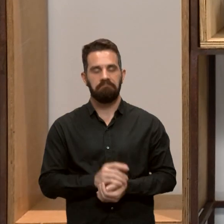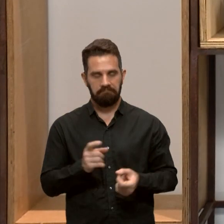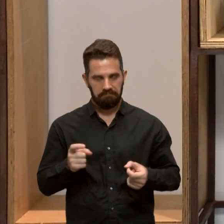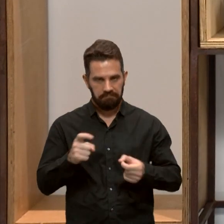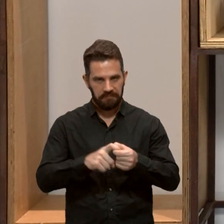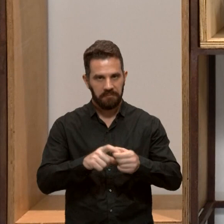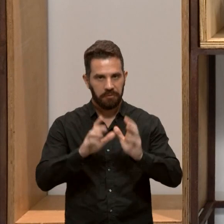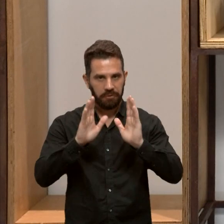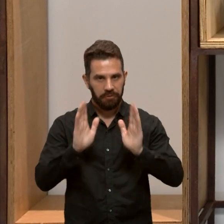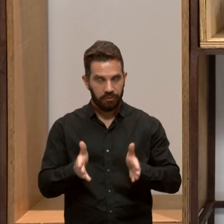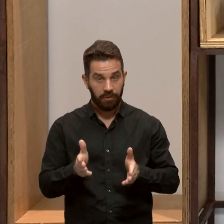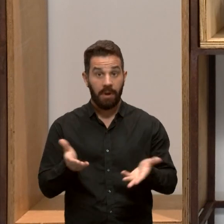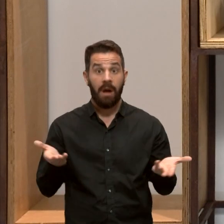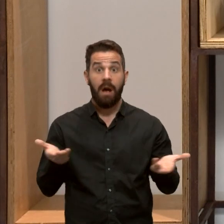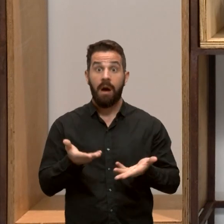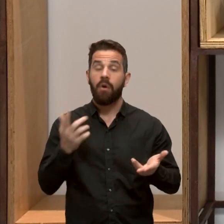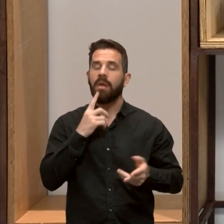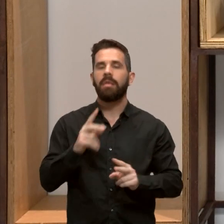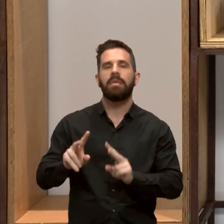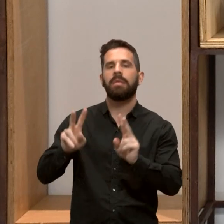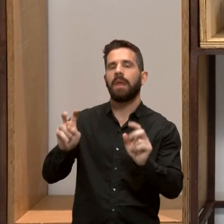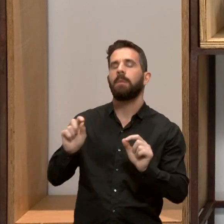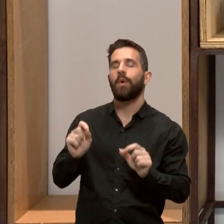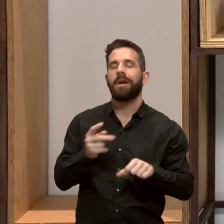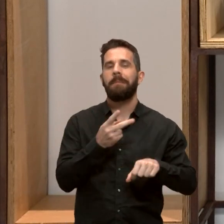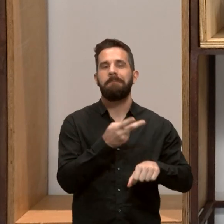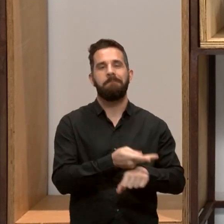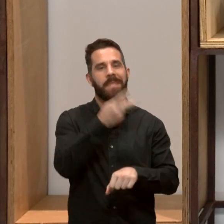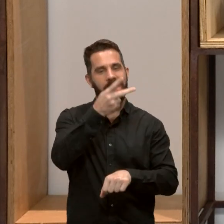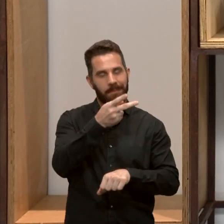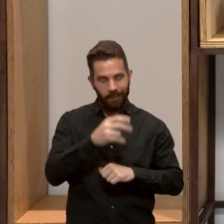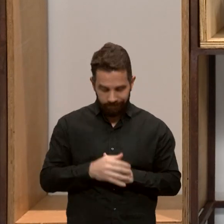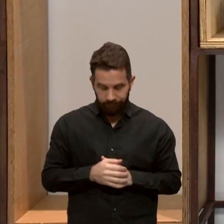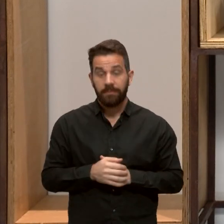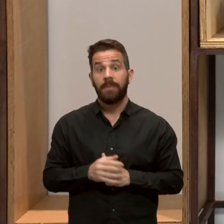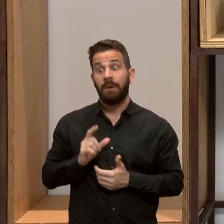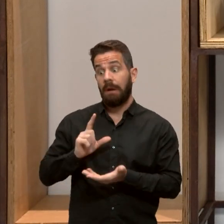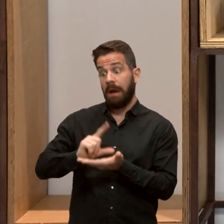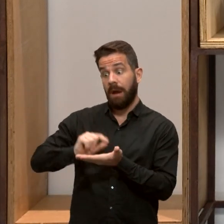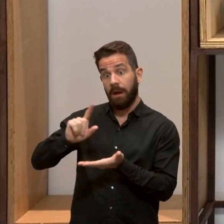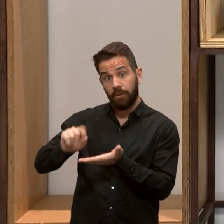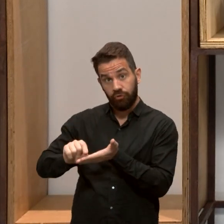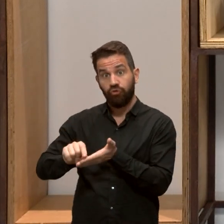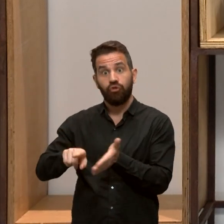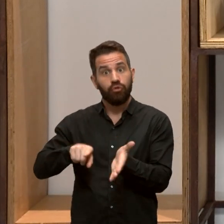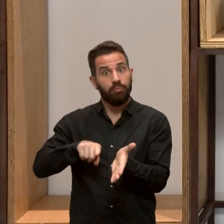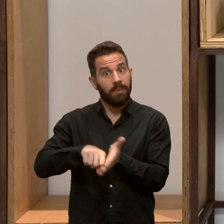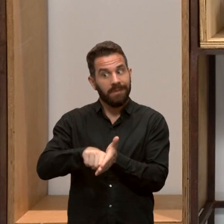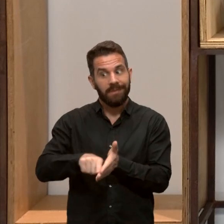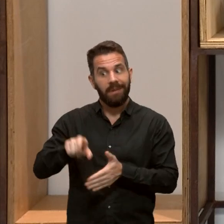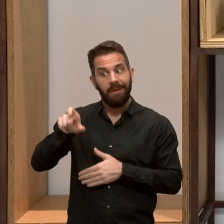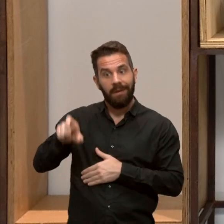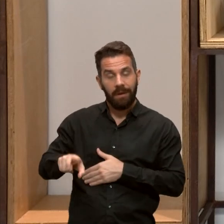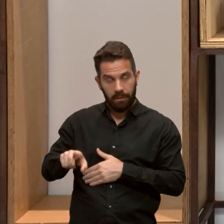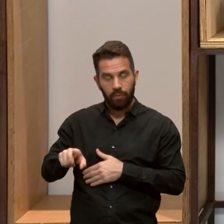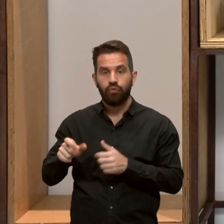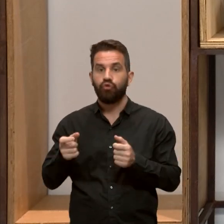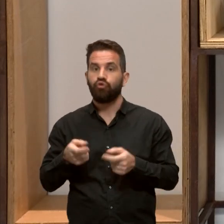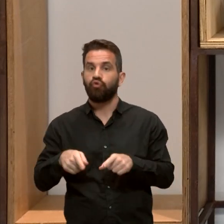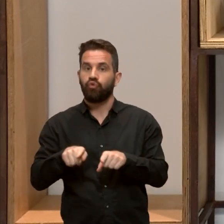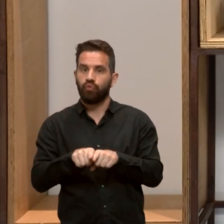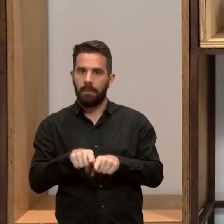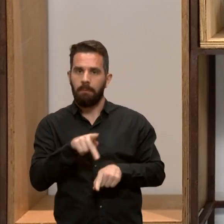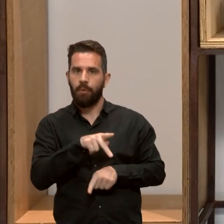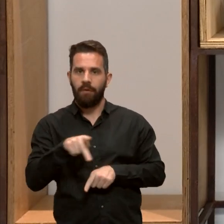Estamos de volta, agora falando de prêmios. Um artigo desenvolvido por uma pesquisadora e um professor do Instituto